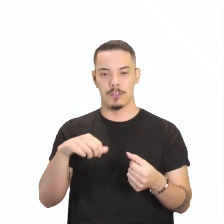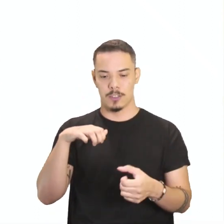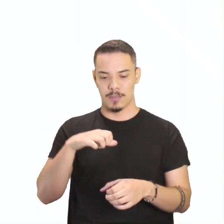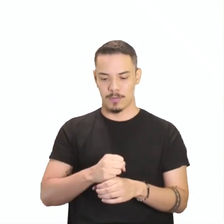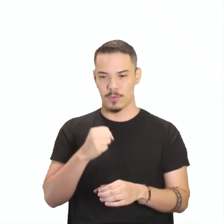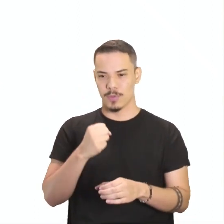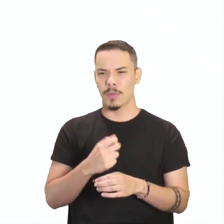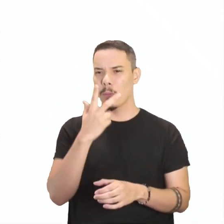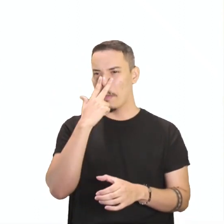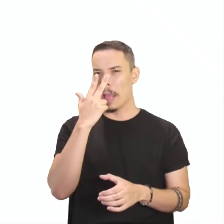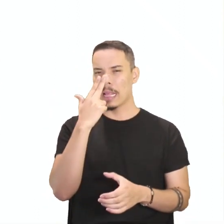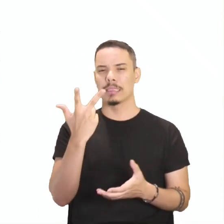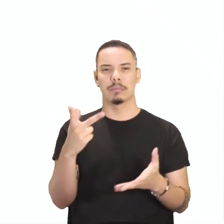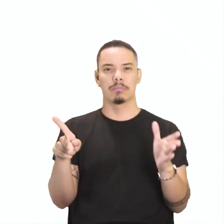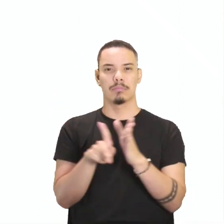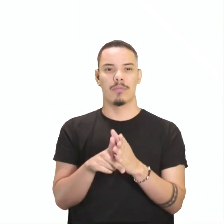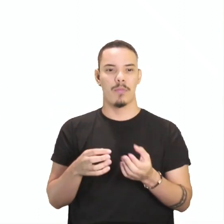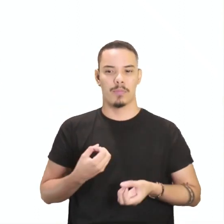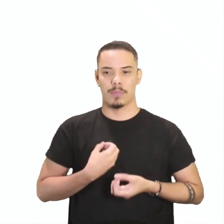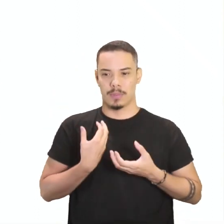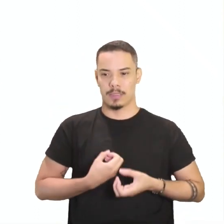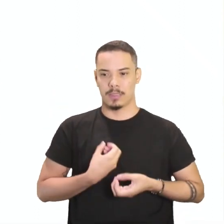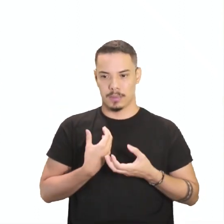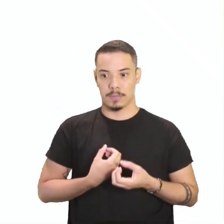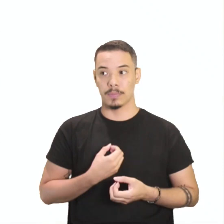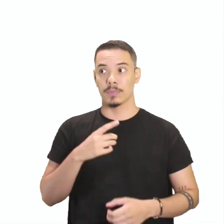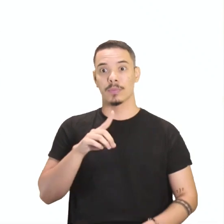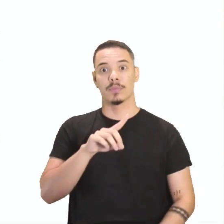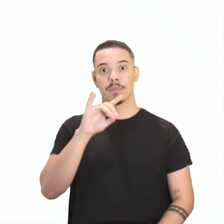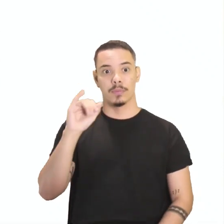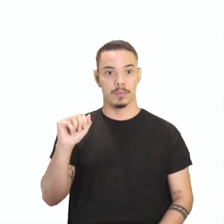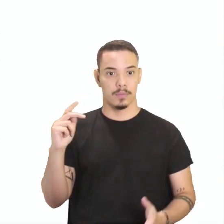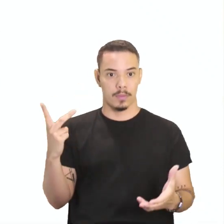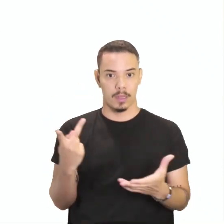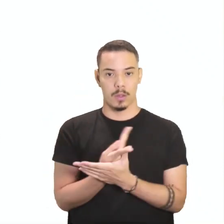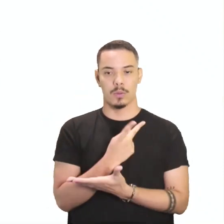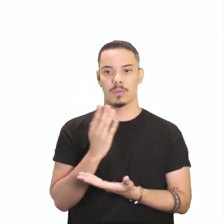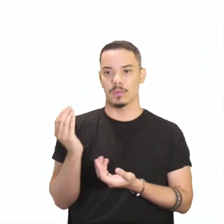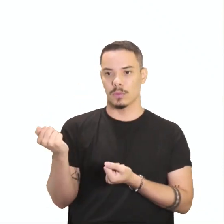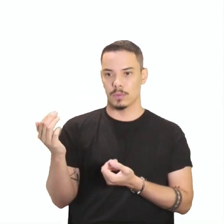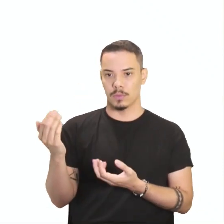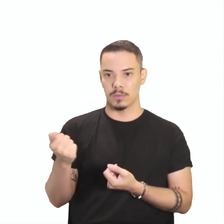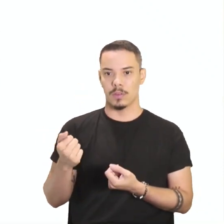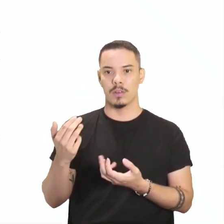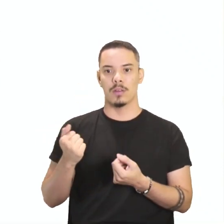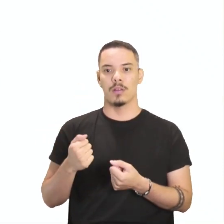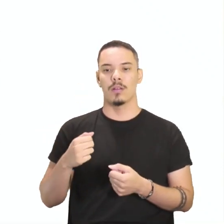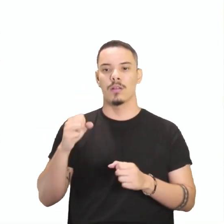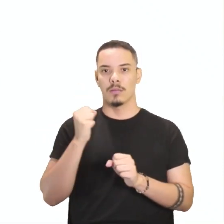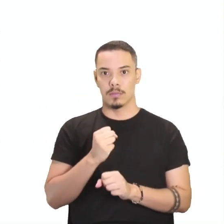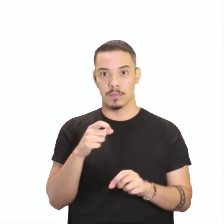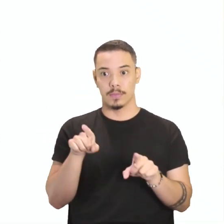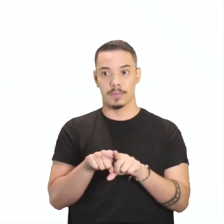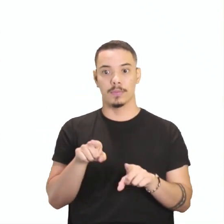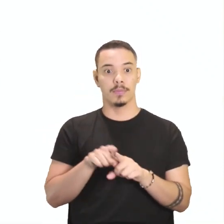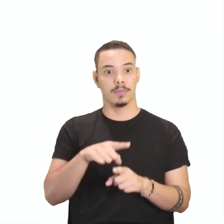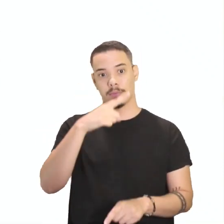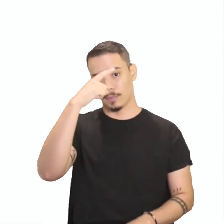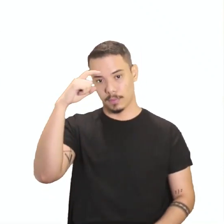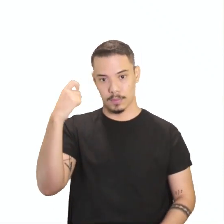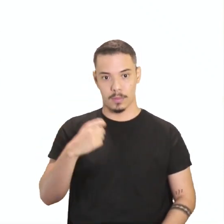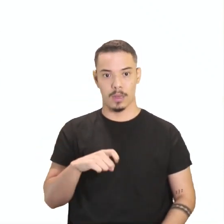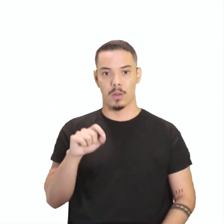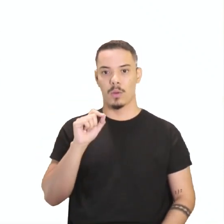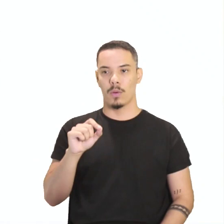um ar poético, né, Décio? Isso aí. Um dia, quando um jovem suava ao pilão, seus olhos bateram